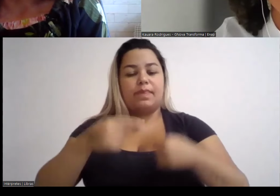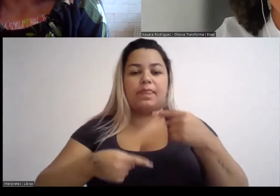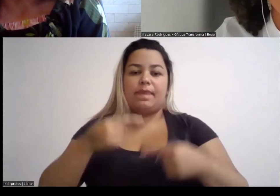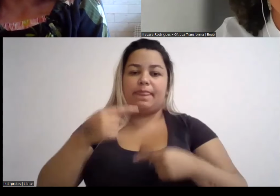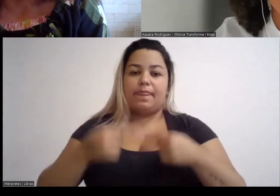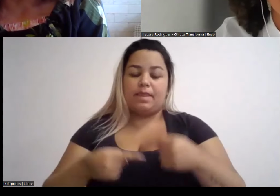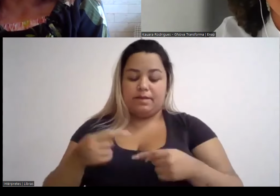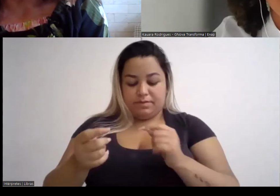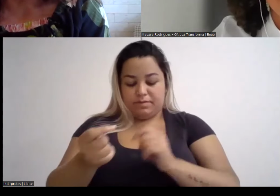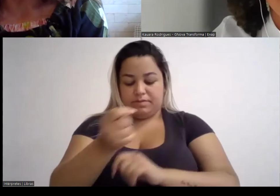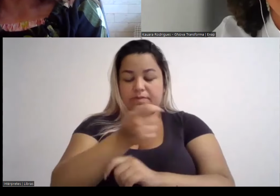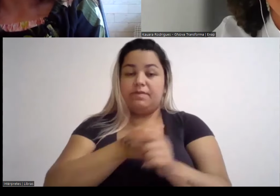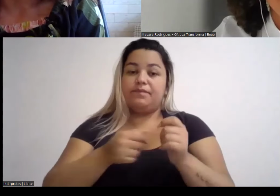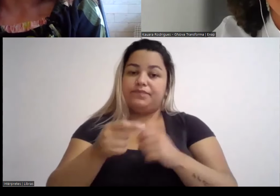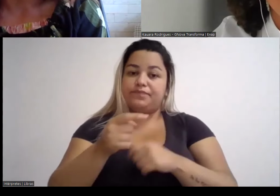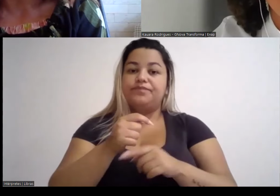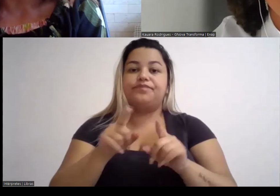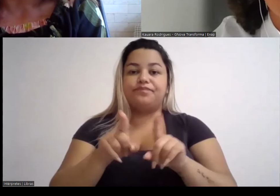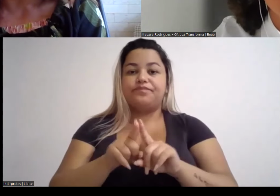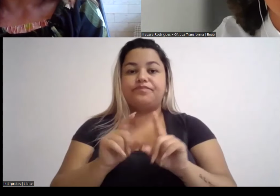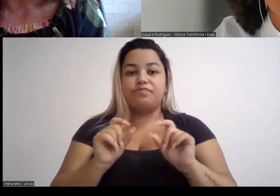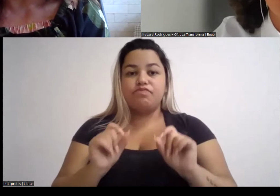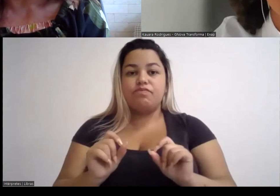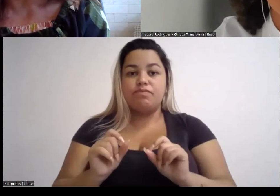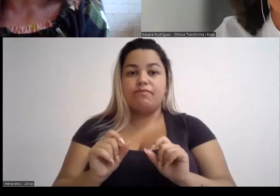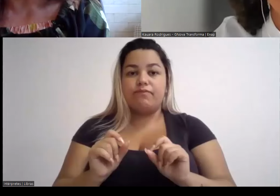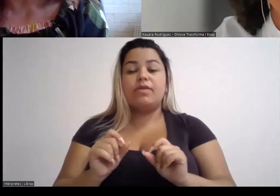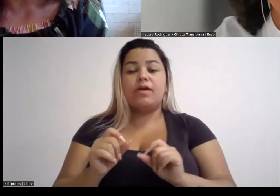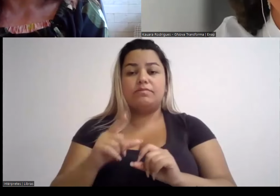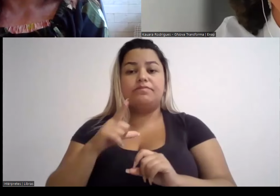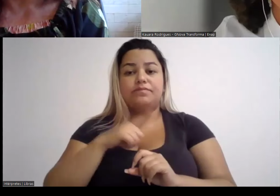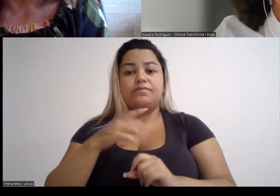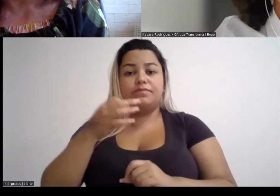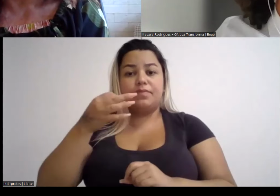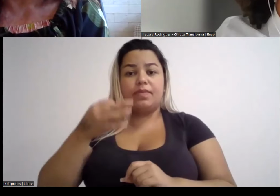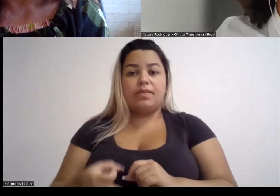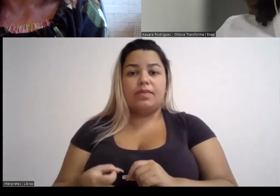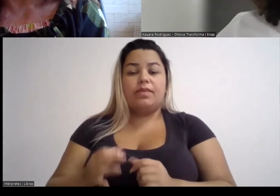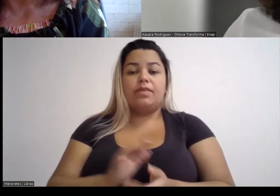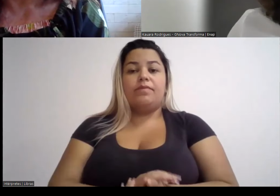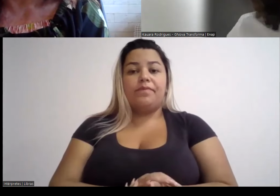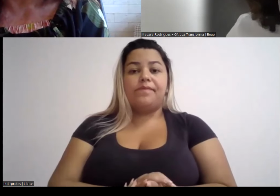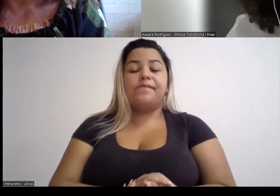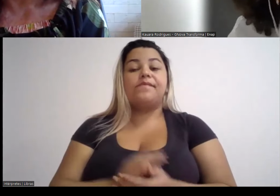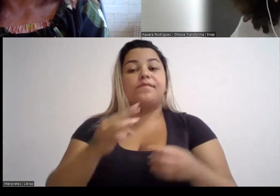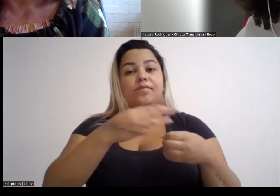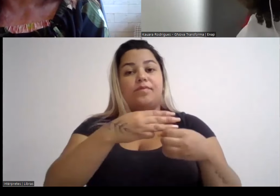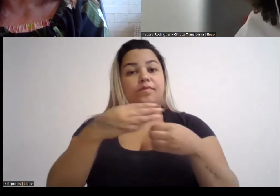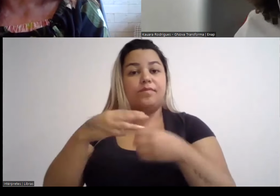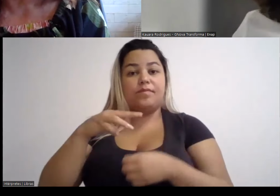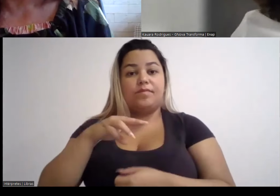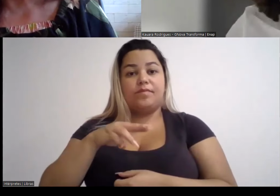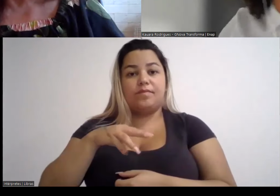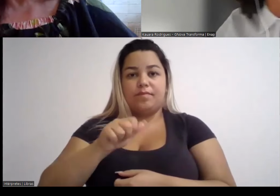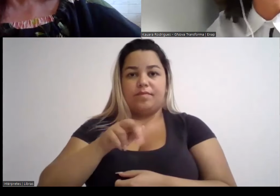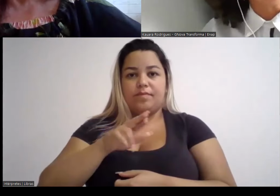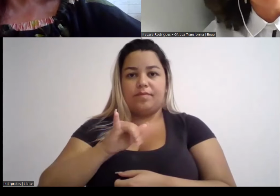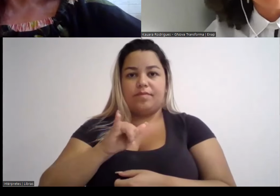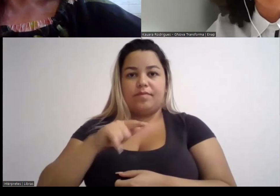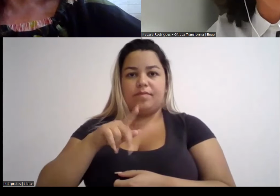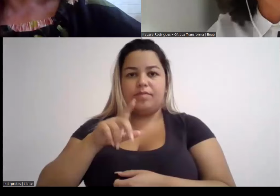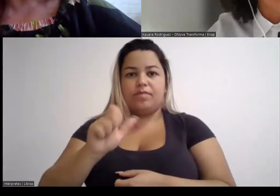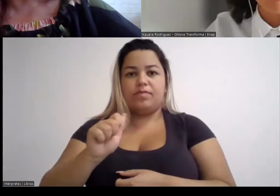economia criativa. E tenho certeza que o município de Maringá, né, as pessoas aqui